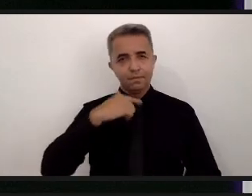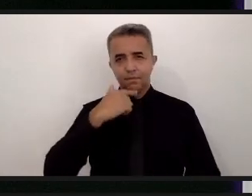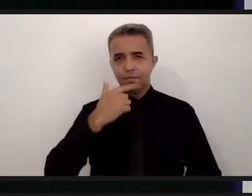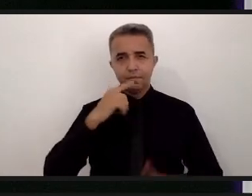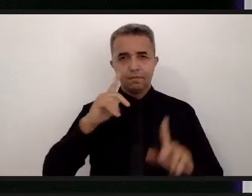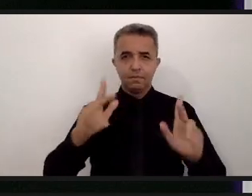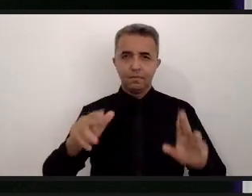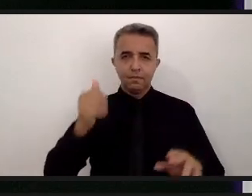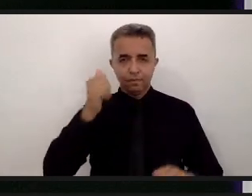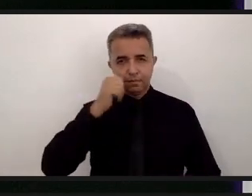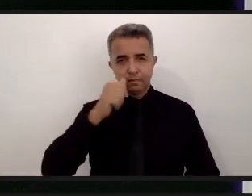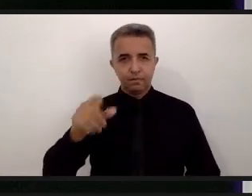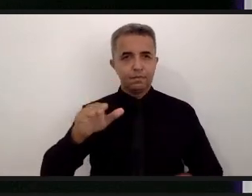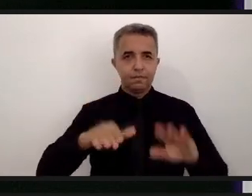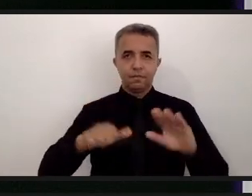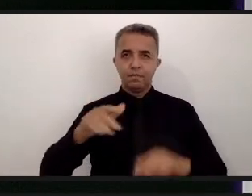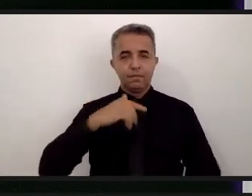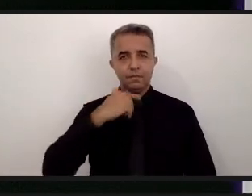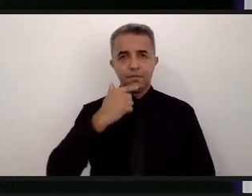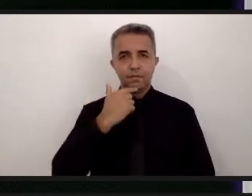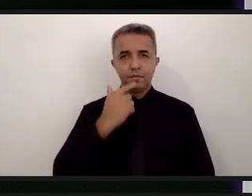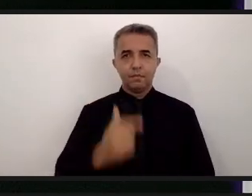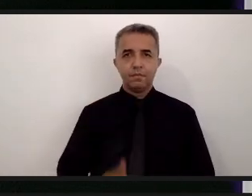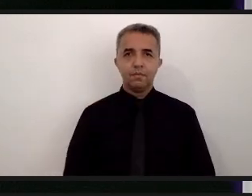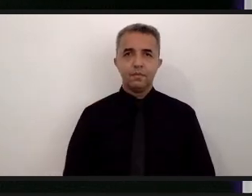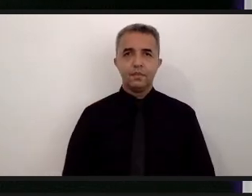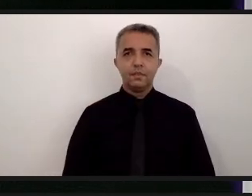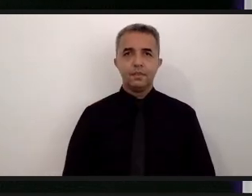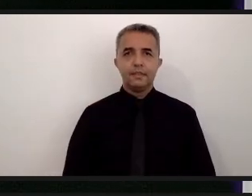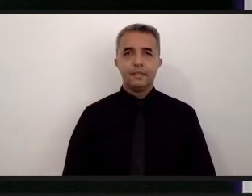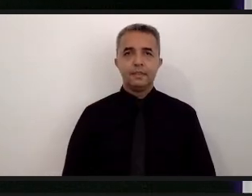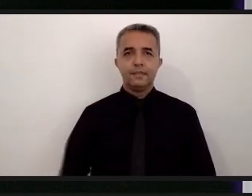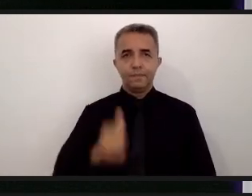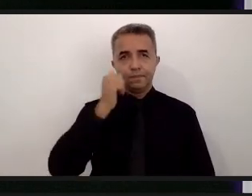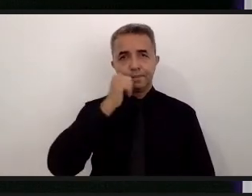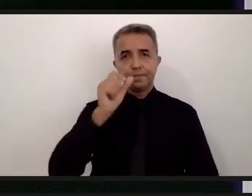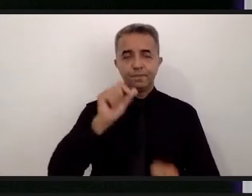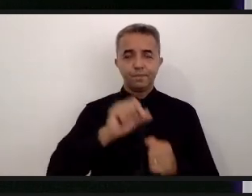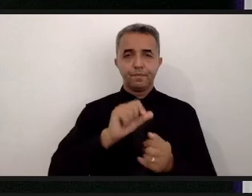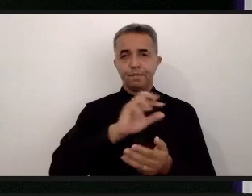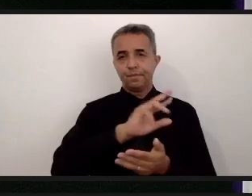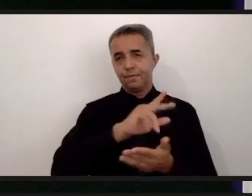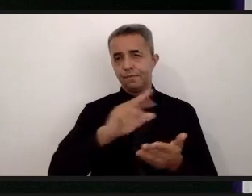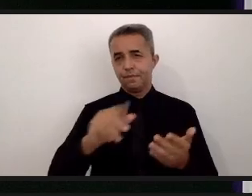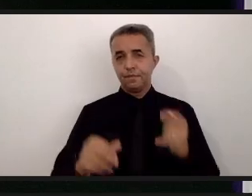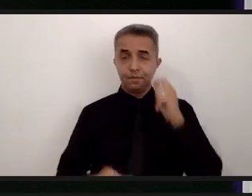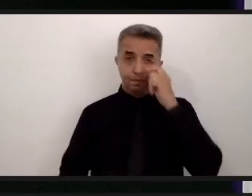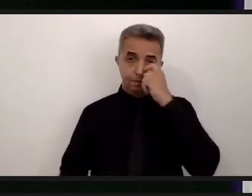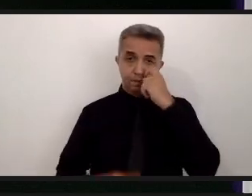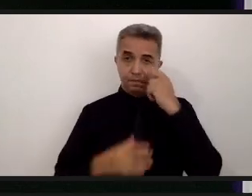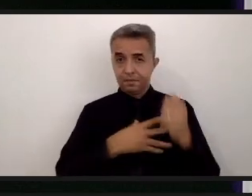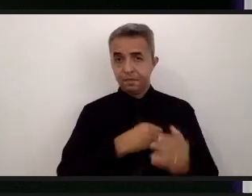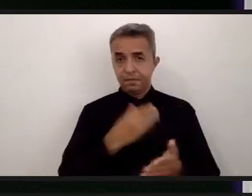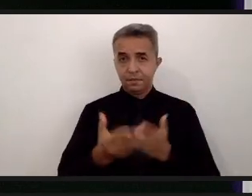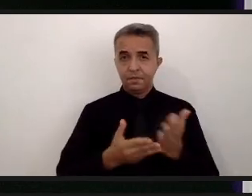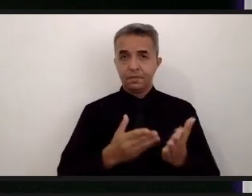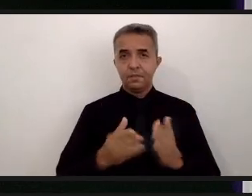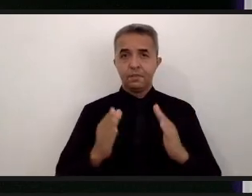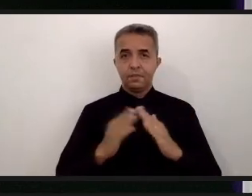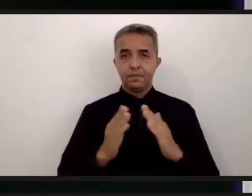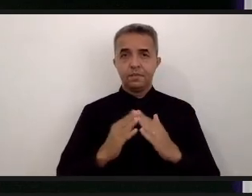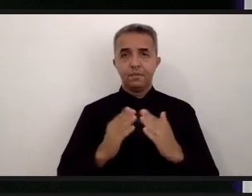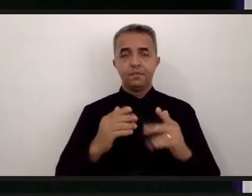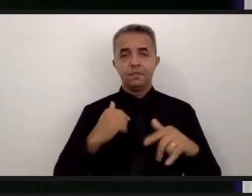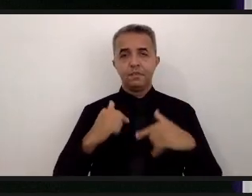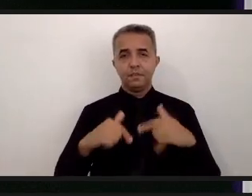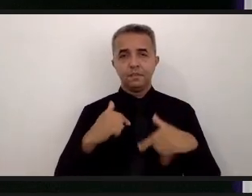né? Eu acho que a mulher, ela faz muita coisa. Cuida dos filhos, cuida do mercado, cuida da casa, cuida do